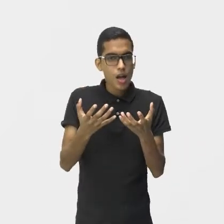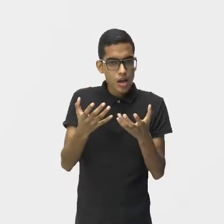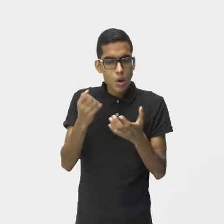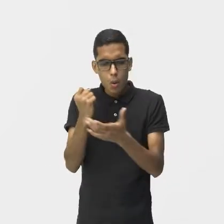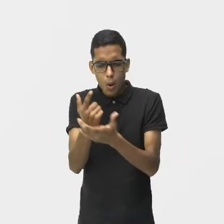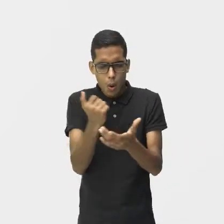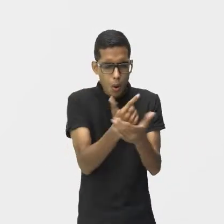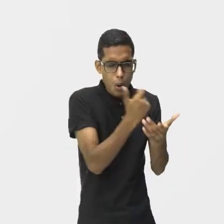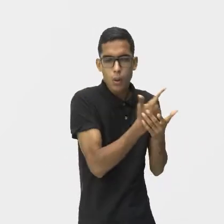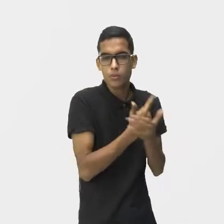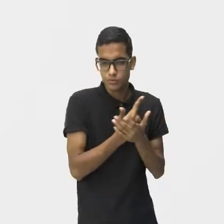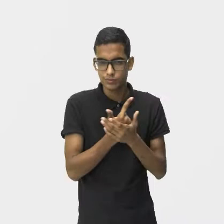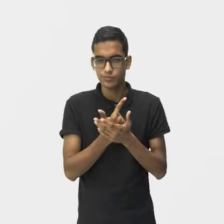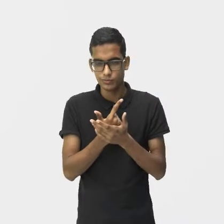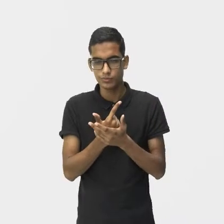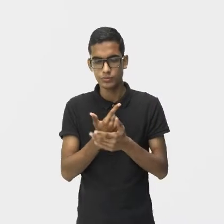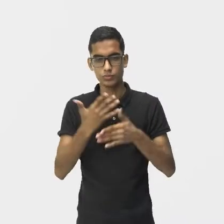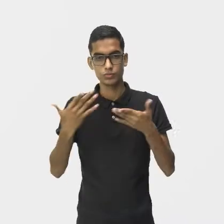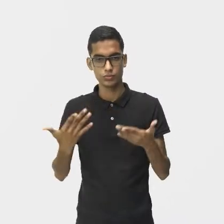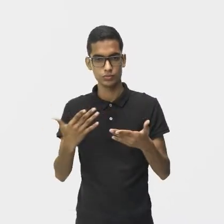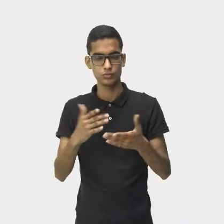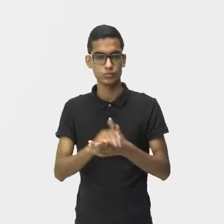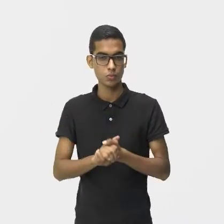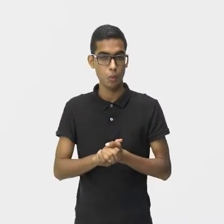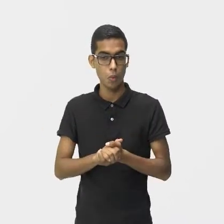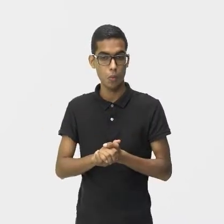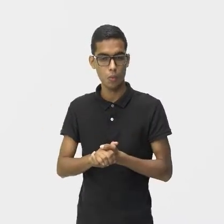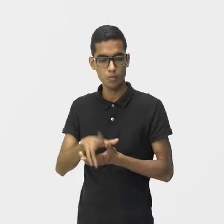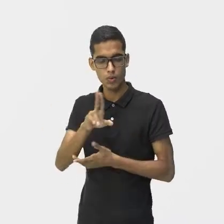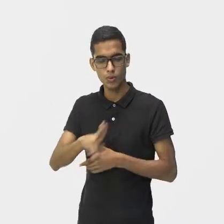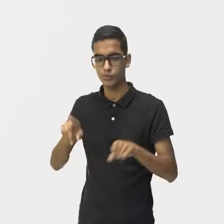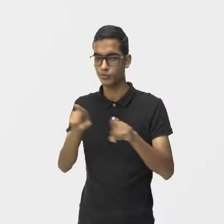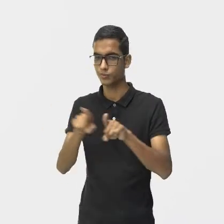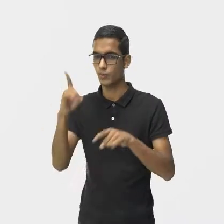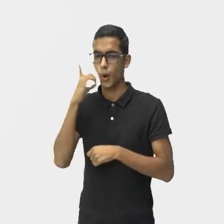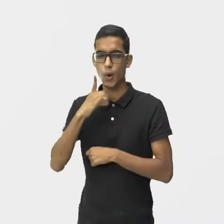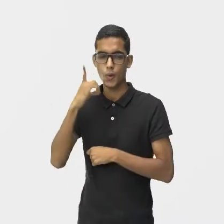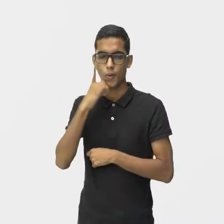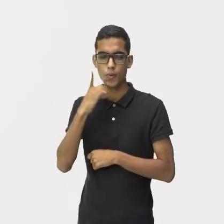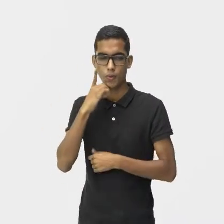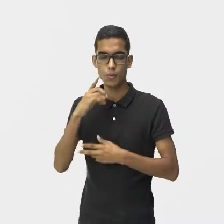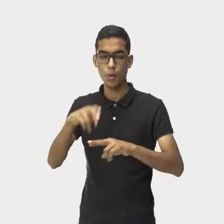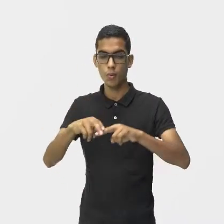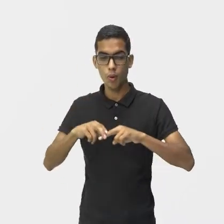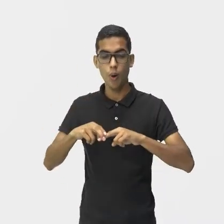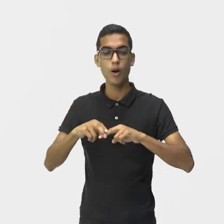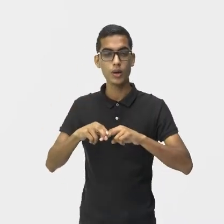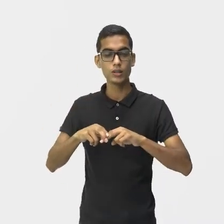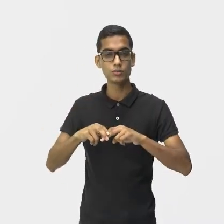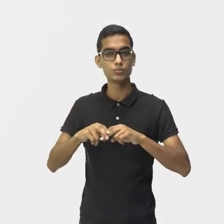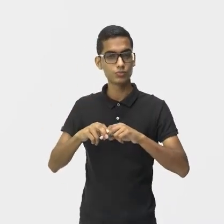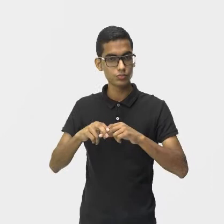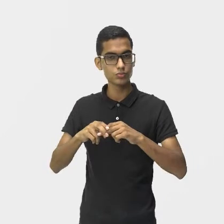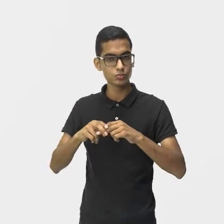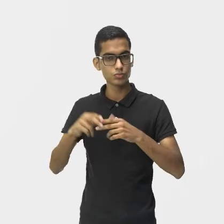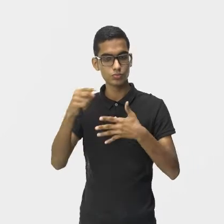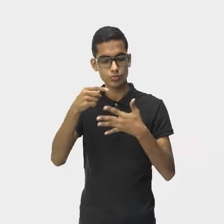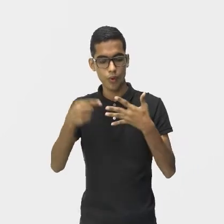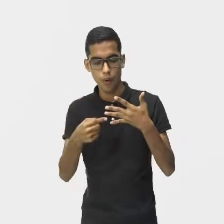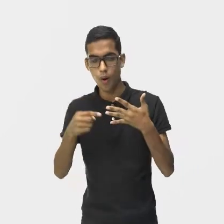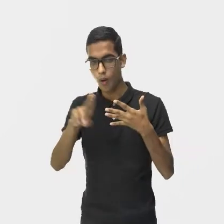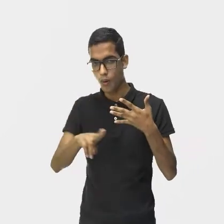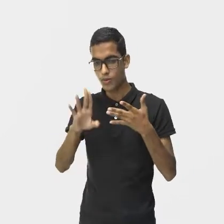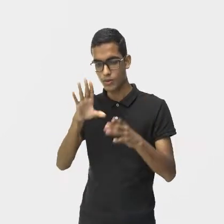acontece devido à concentração da economia e dos meios de comunicação nas mãos